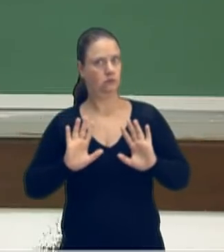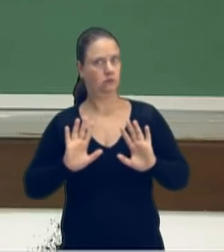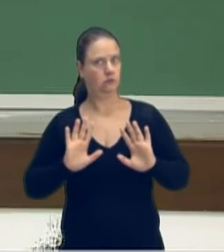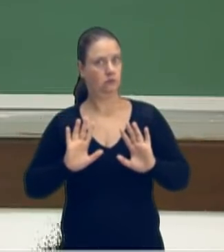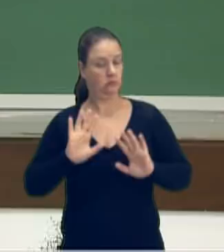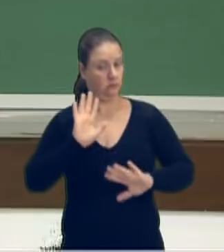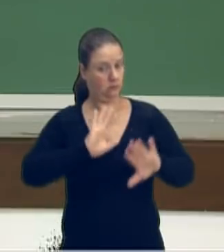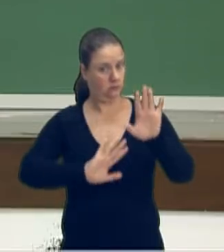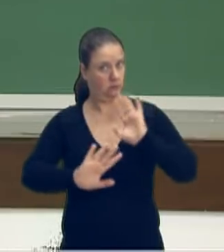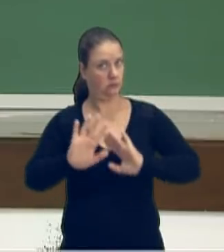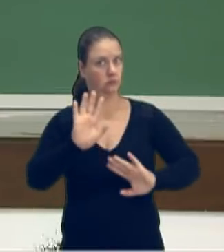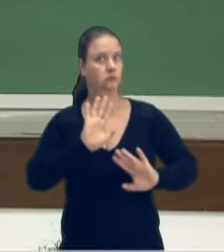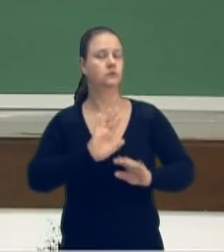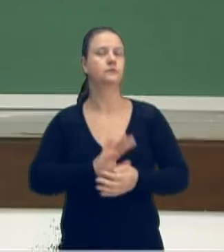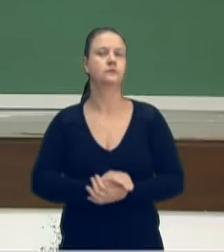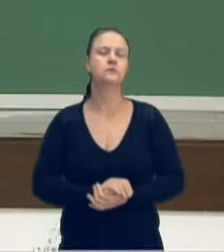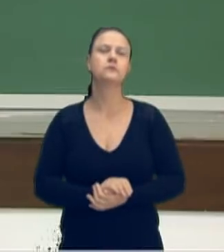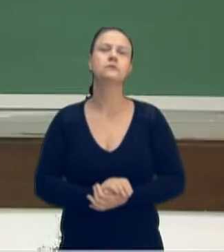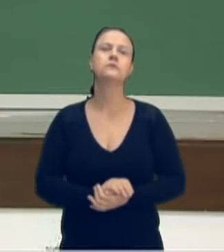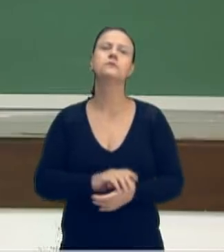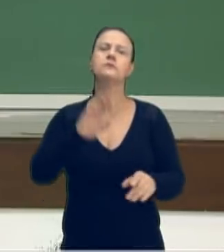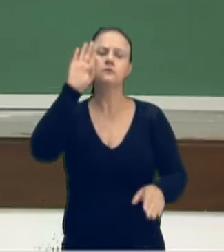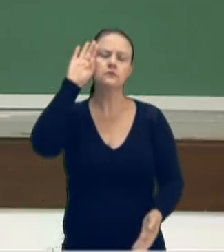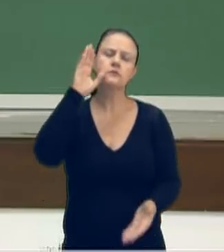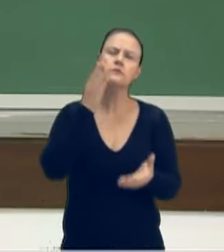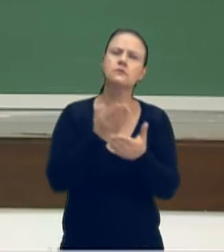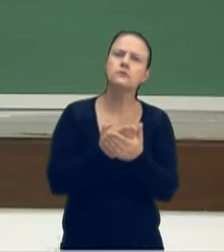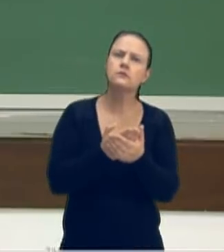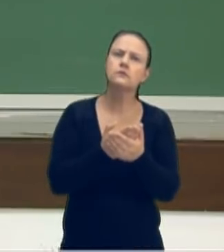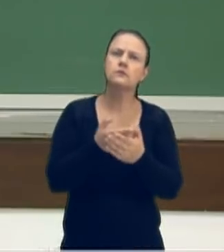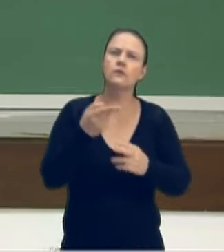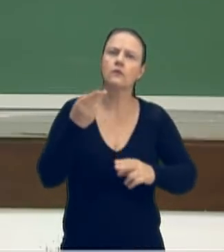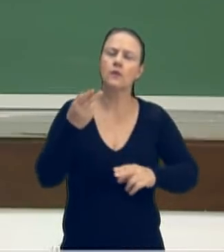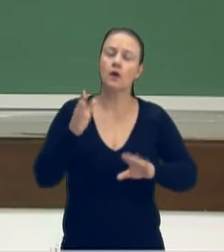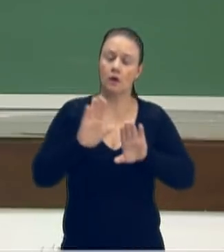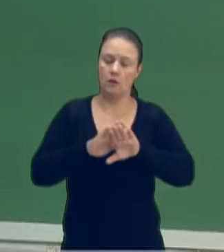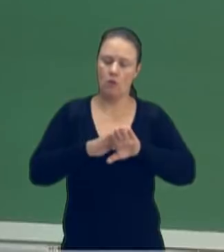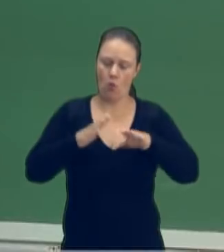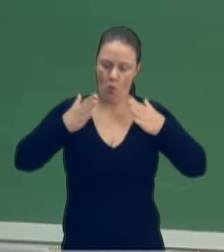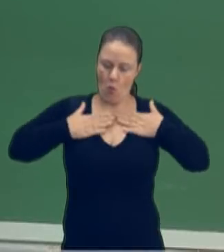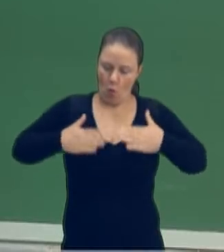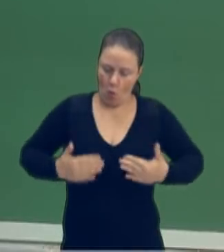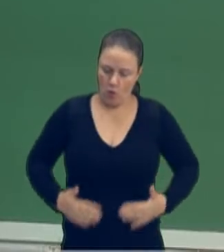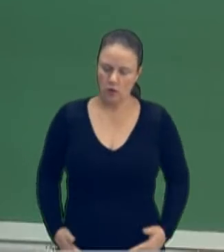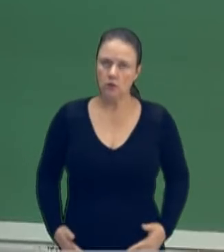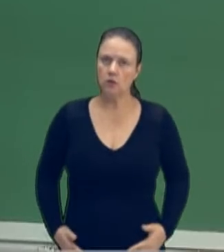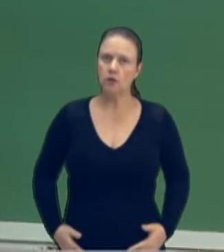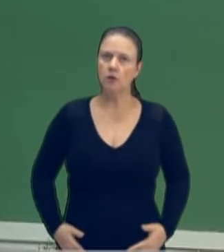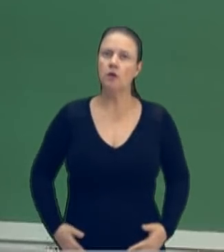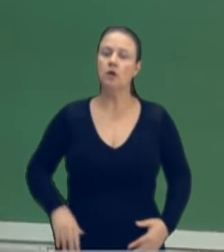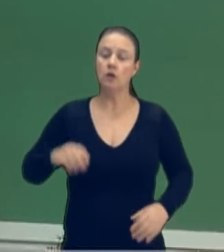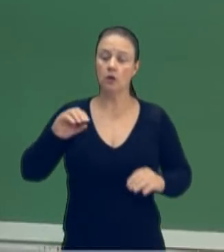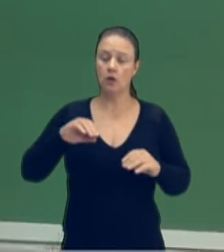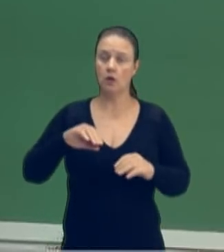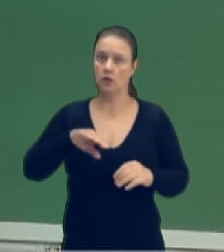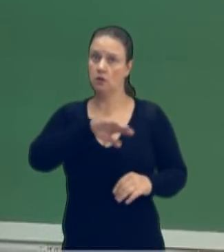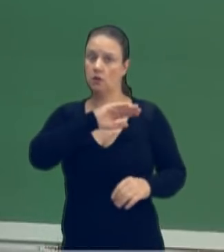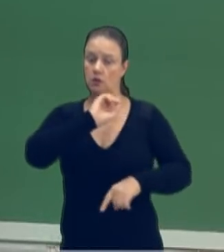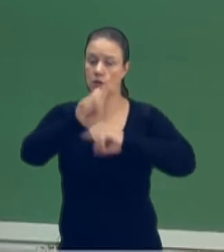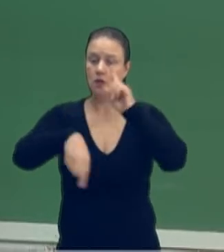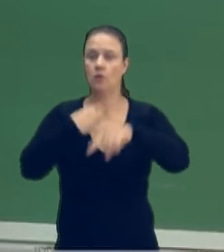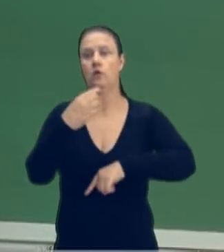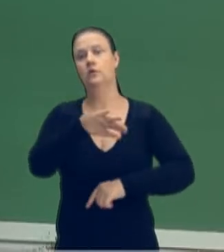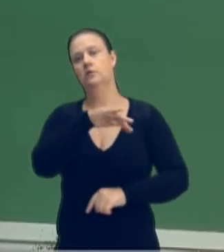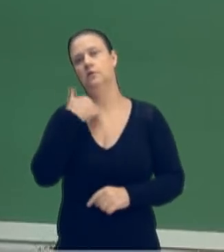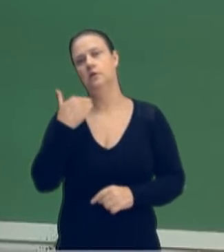Tribunal de Anubis, né? Acreditavam no uso do corpo terreno nesse mundo dos mortos. Então, na